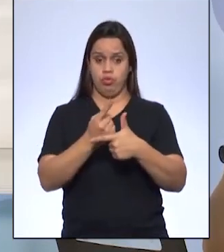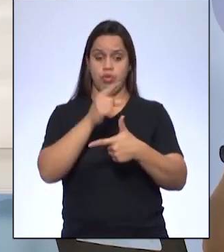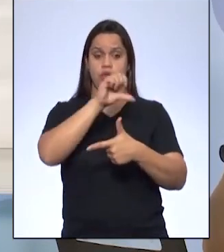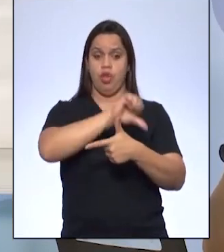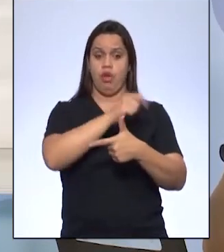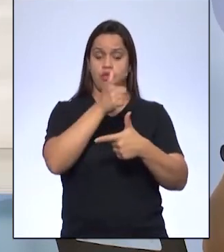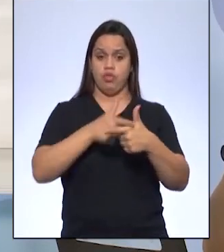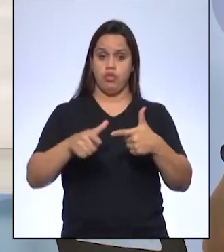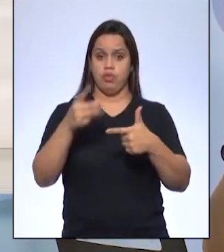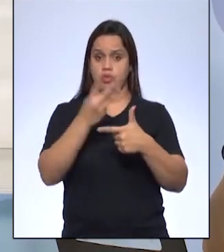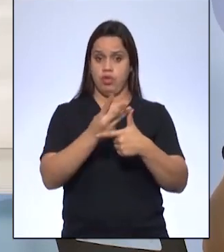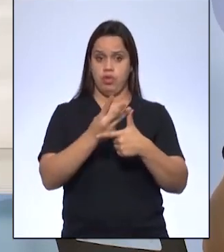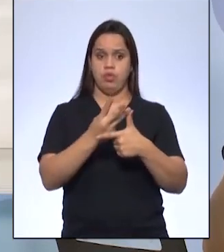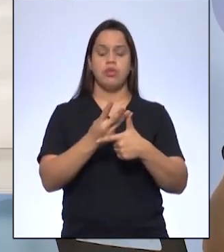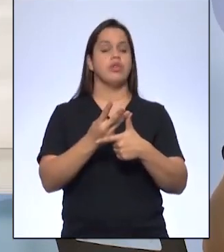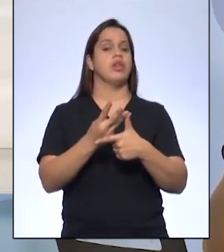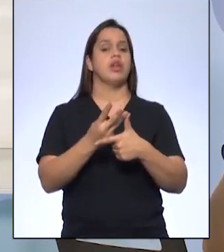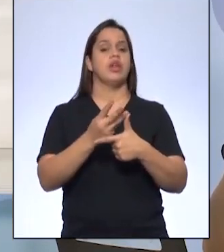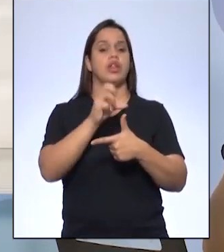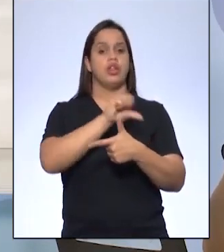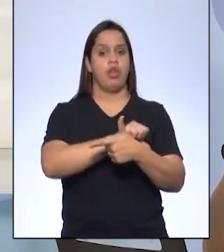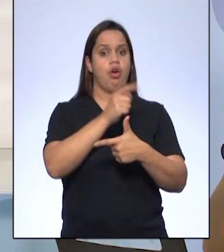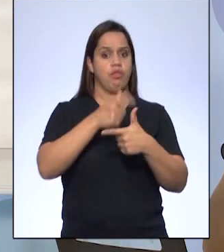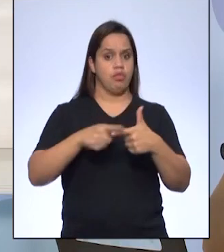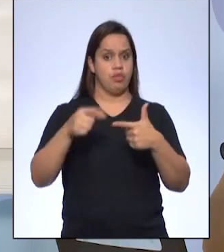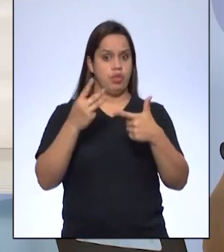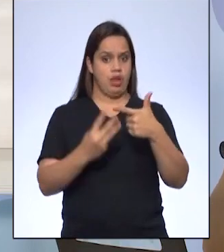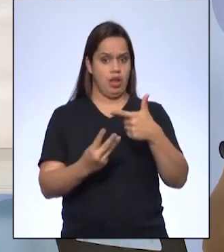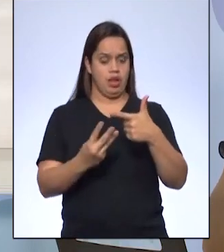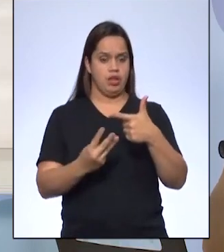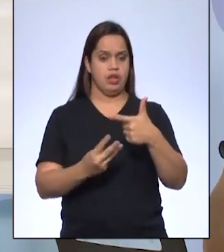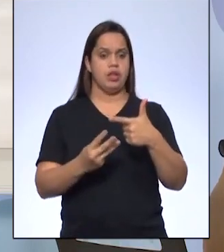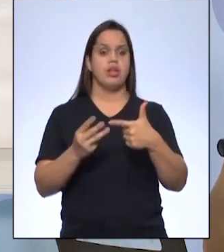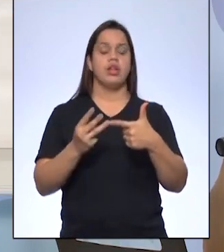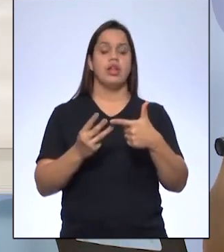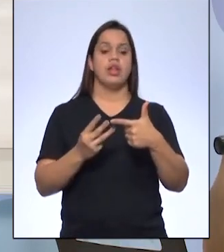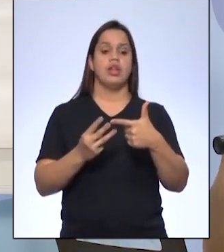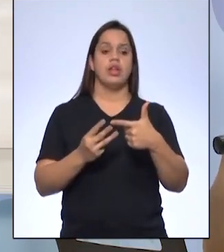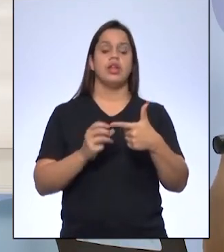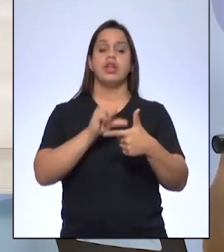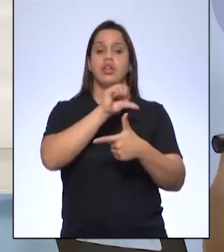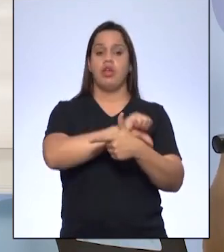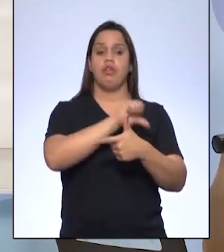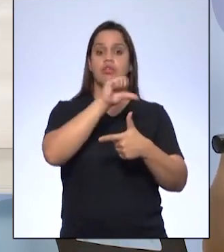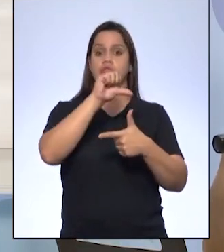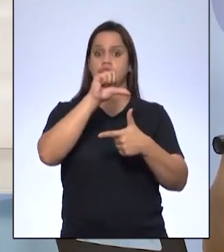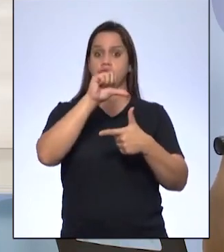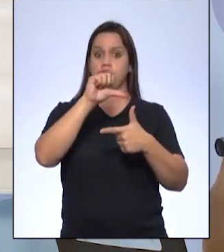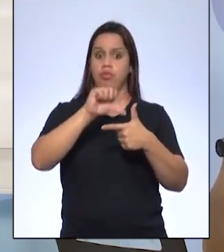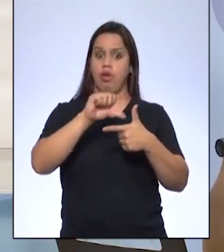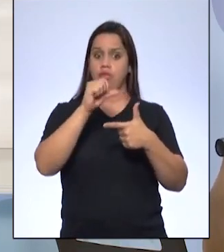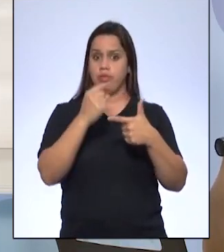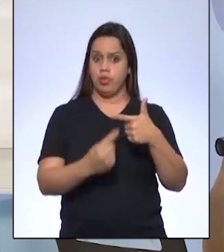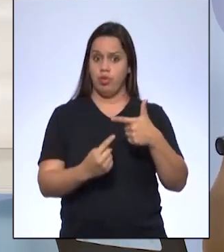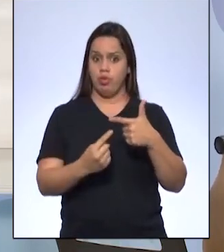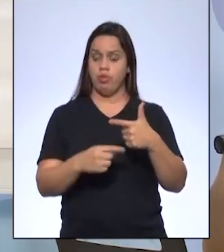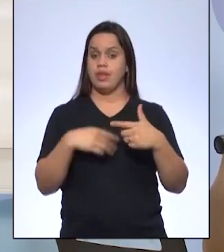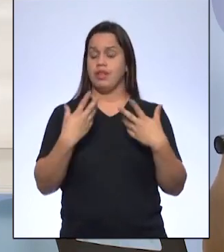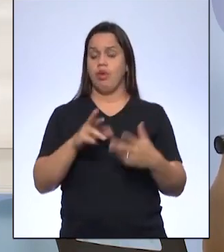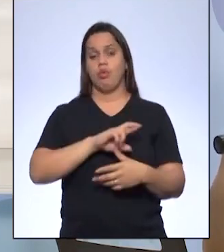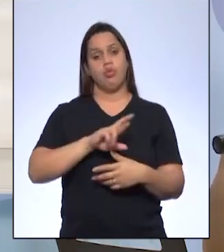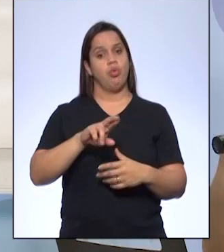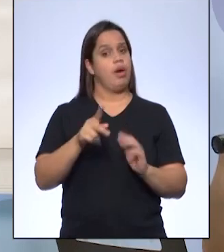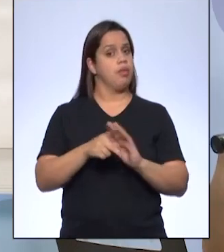3. Lembra? 9 dividido por 3 é 3. E por ele mesmo. Então, ele já não é um